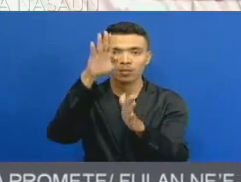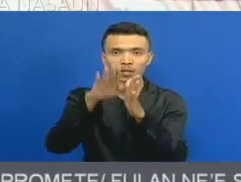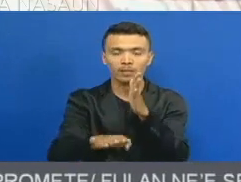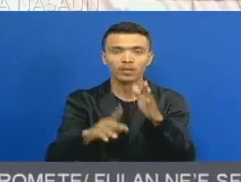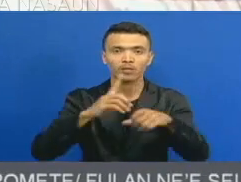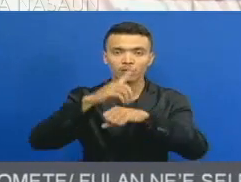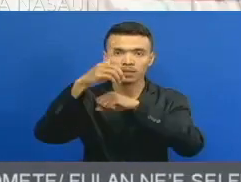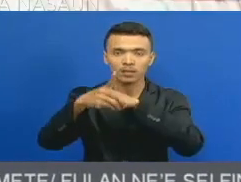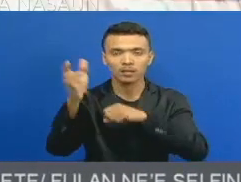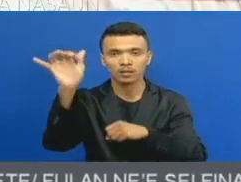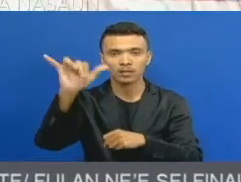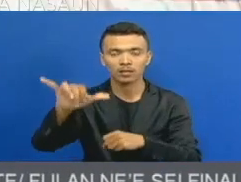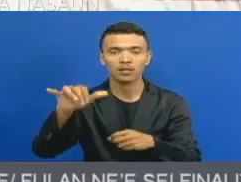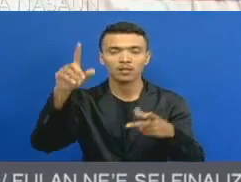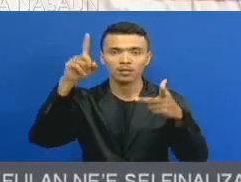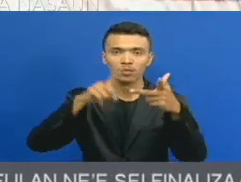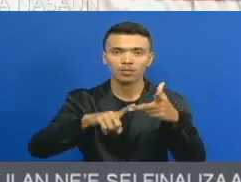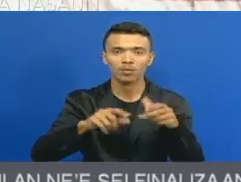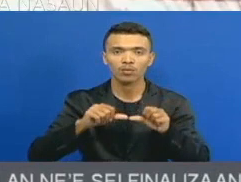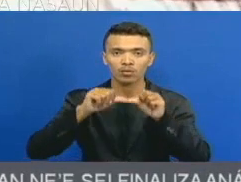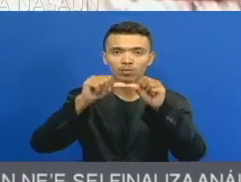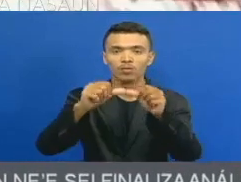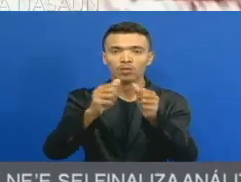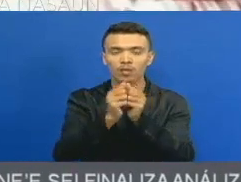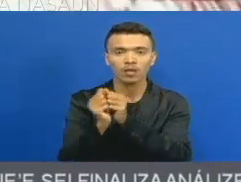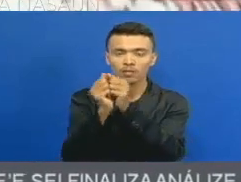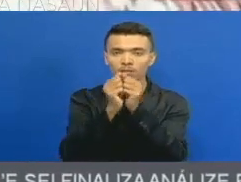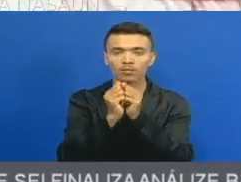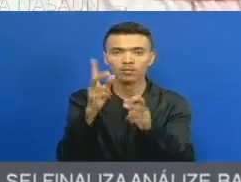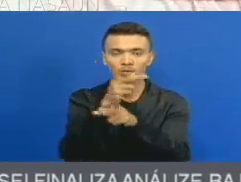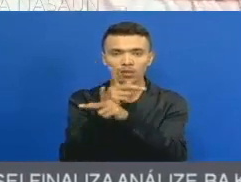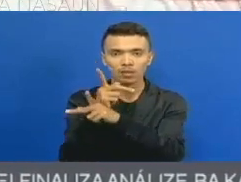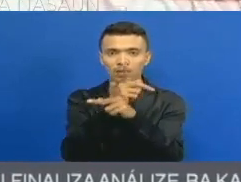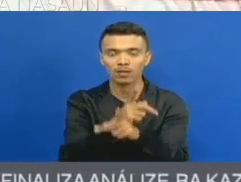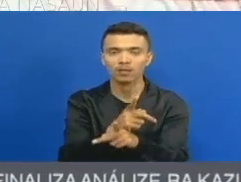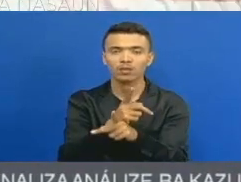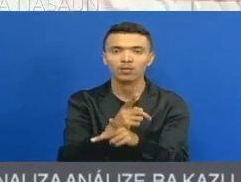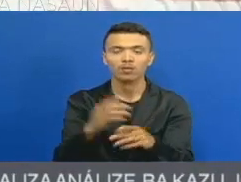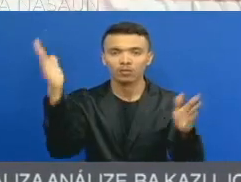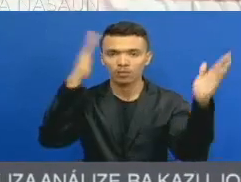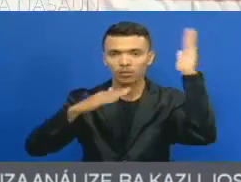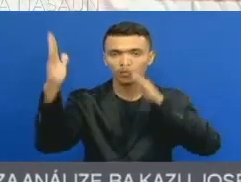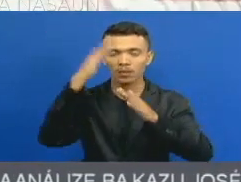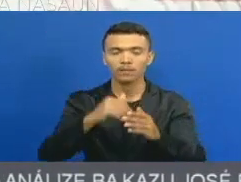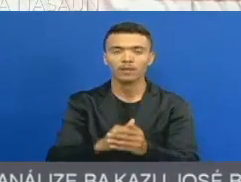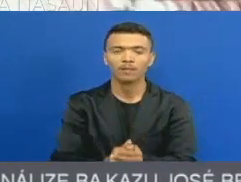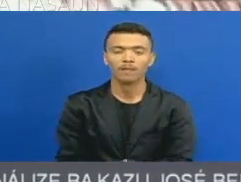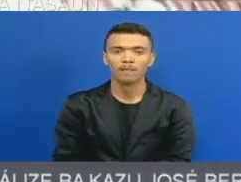acidente de trânsito sira. Tolu, continua a meter sistema de prevenção na resolução conflito comunitário